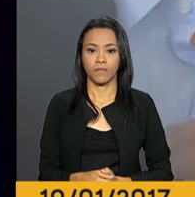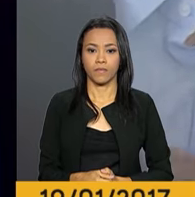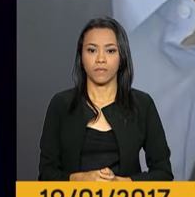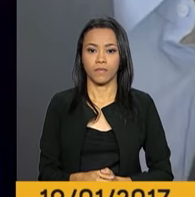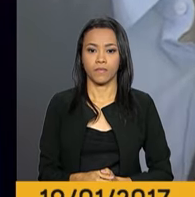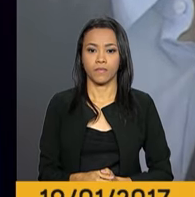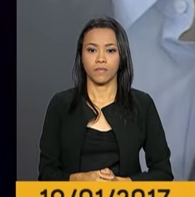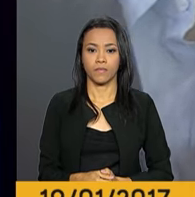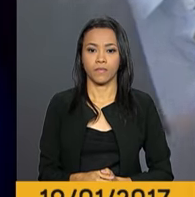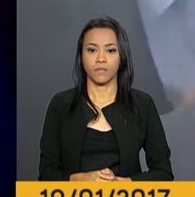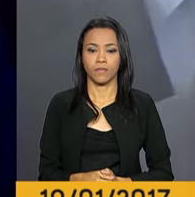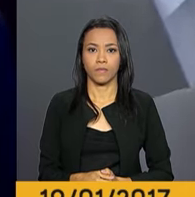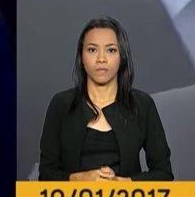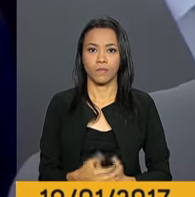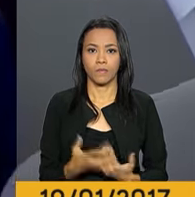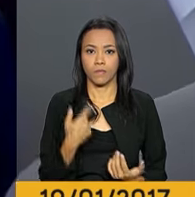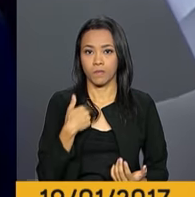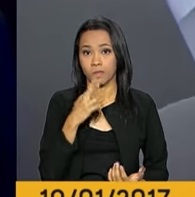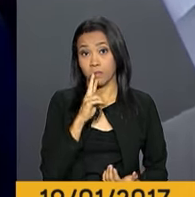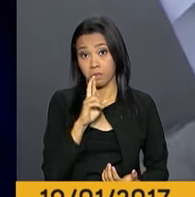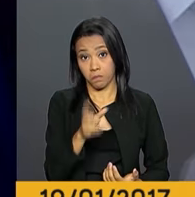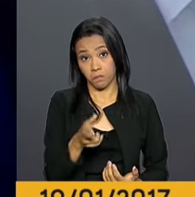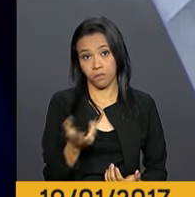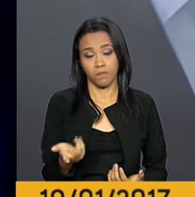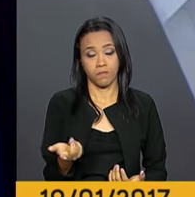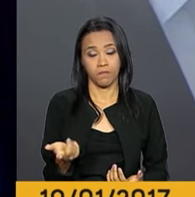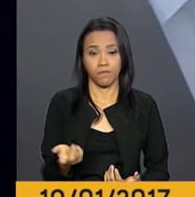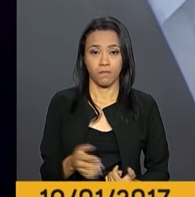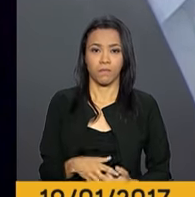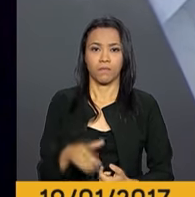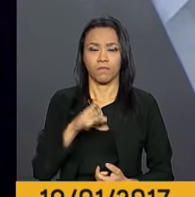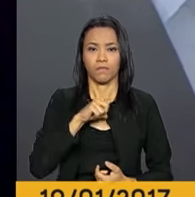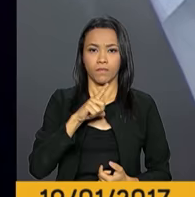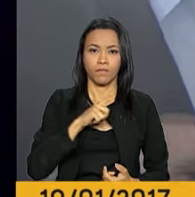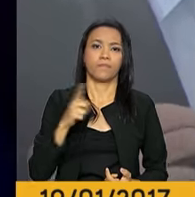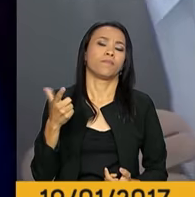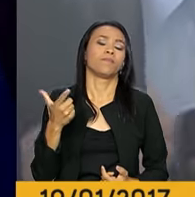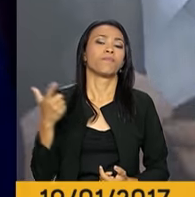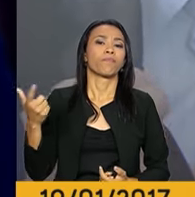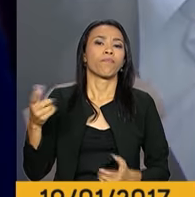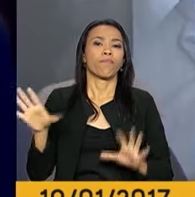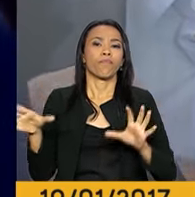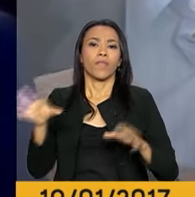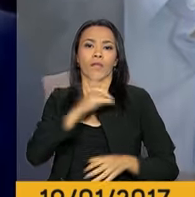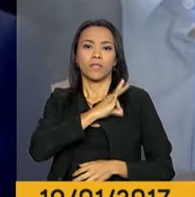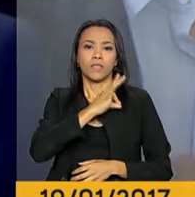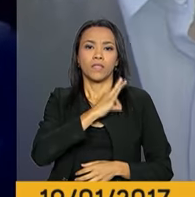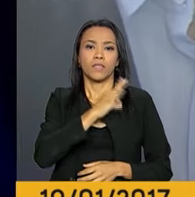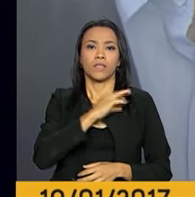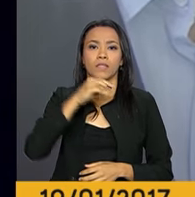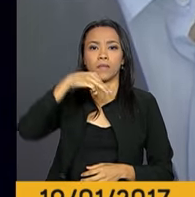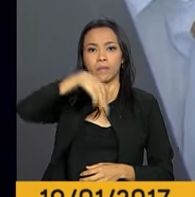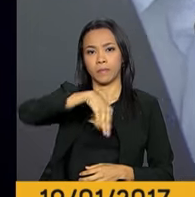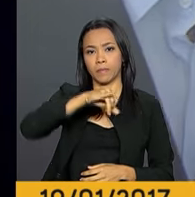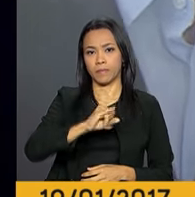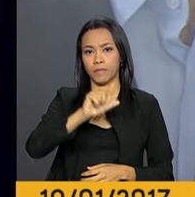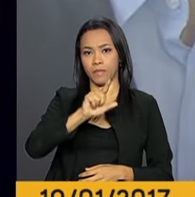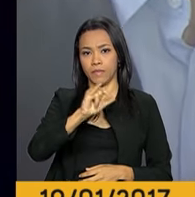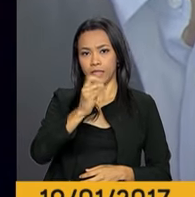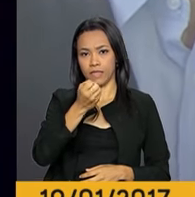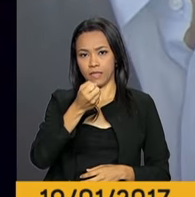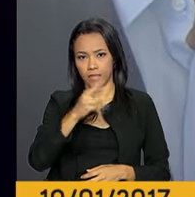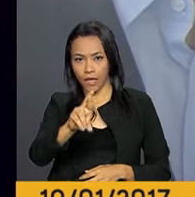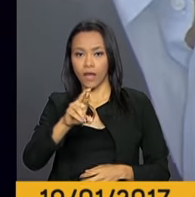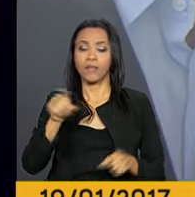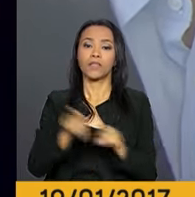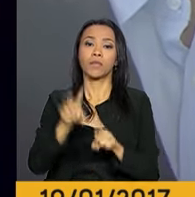Ah, meu caro, isso é uma coisa que, naturalmente, tem a presença das polícias militares, das polícias civis nos estados, que estão